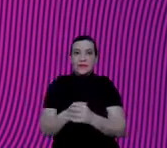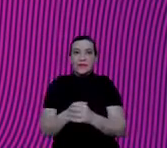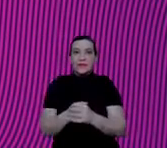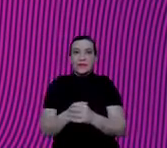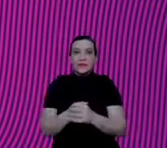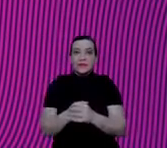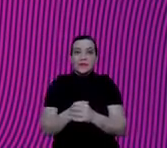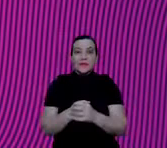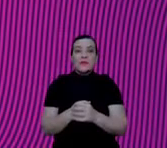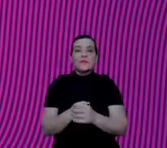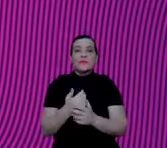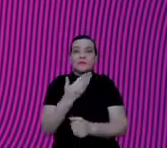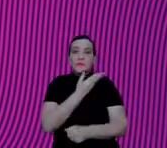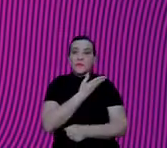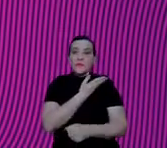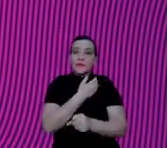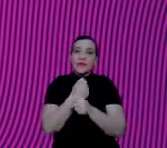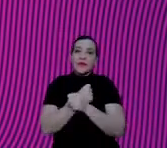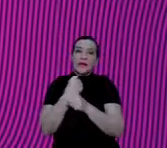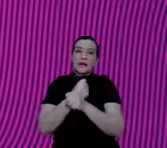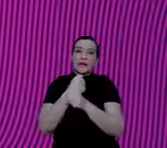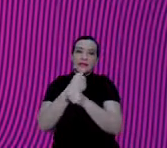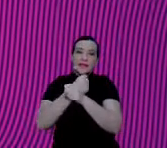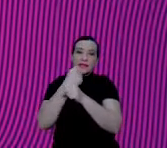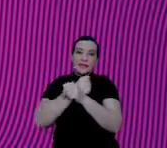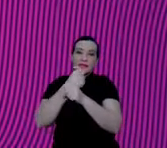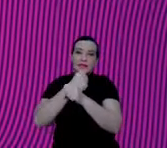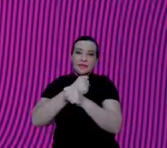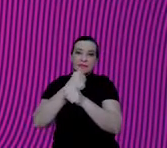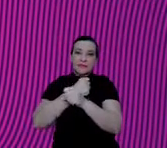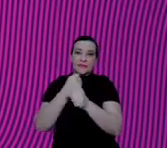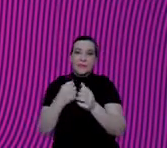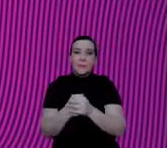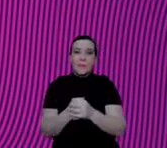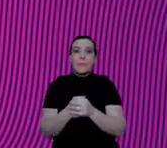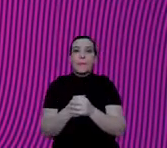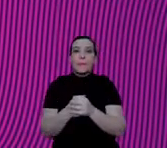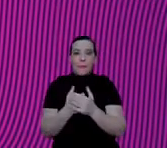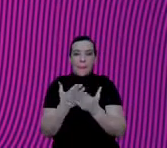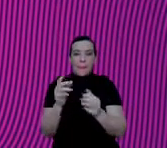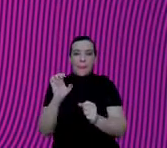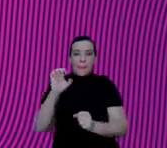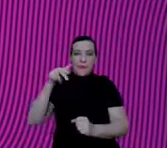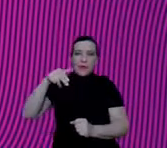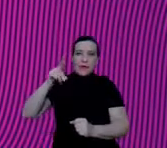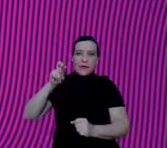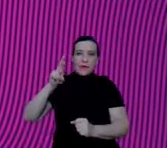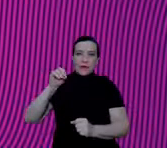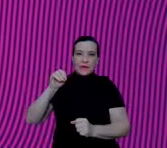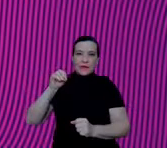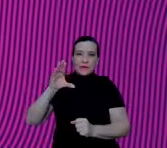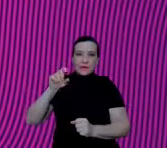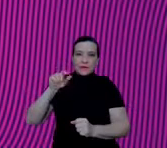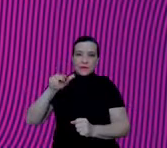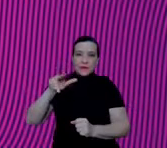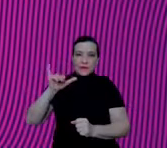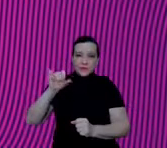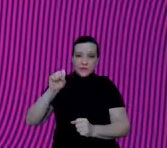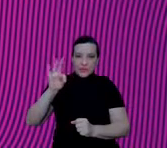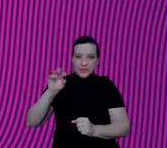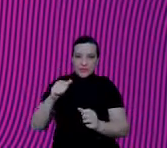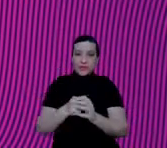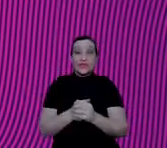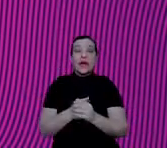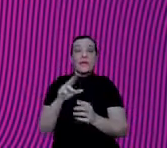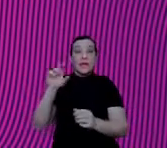anos, ele é neurologista do Hospital Samaritano, ele tem doutorado em neurologia pela USP,